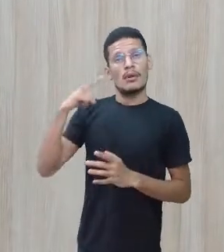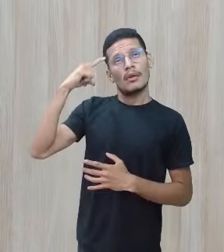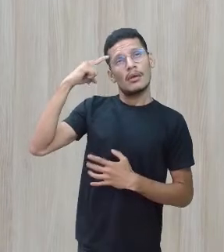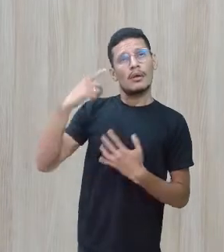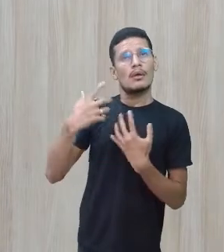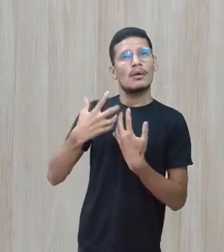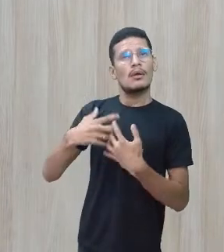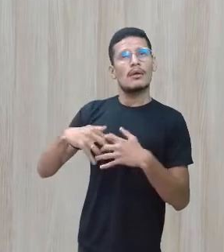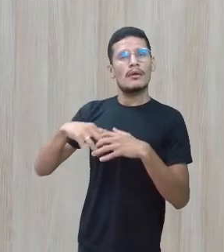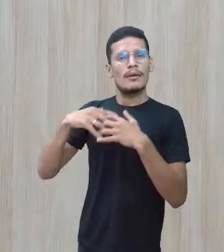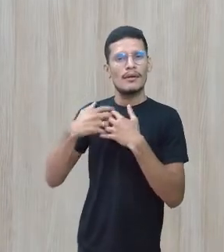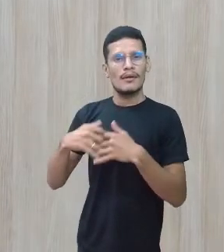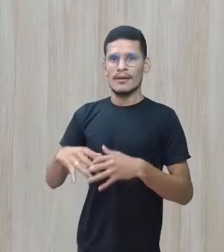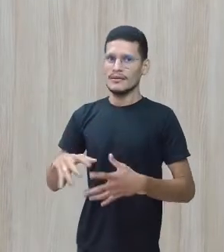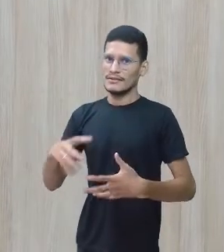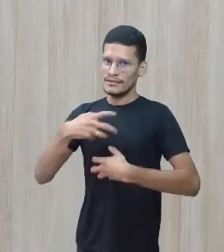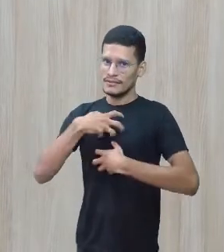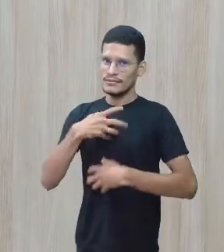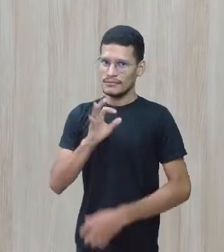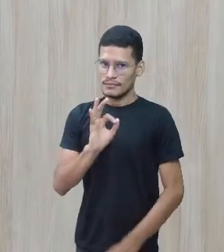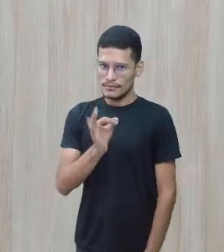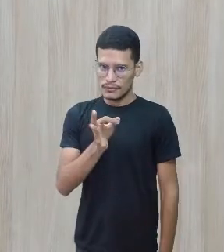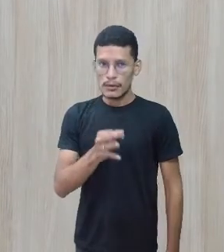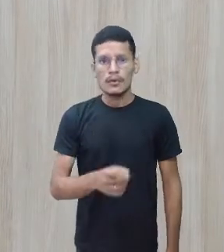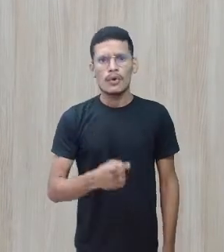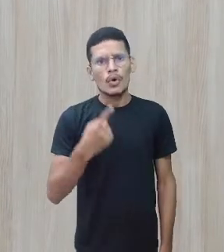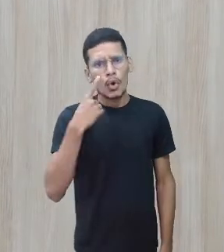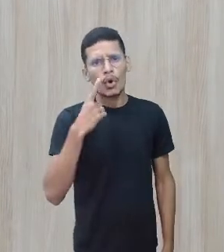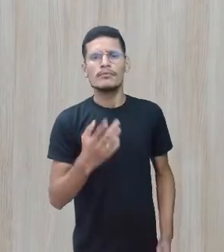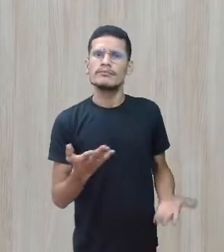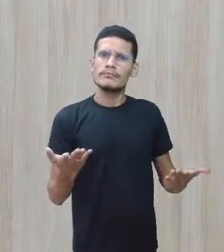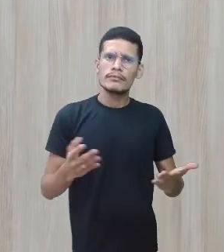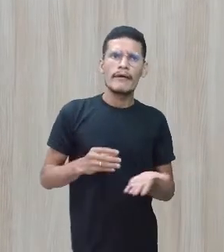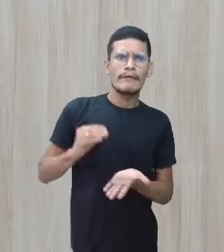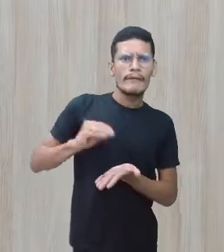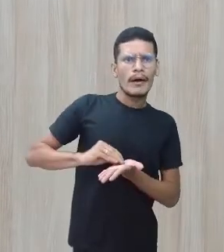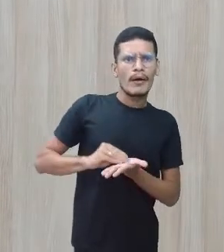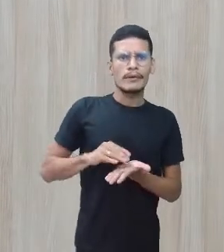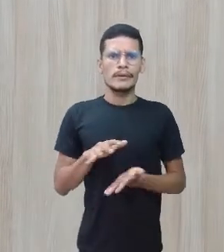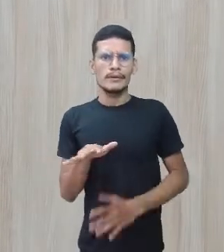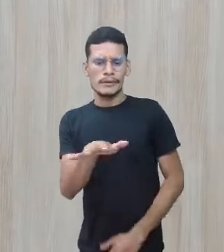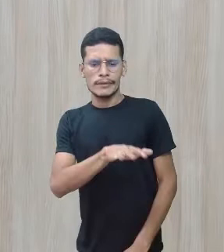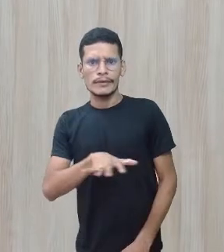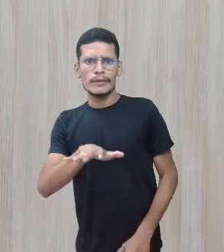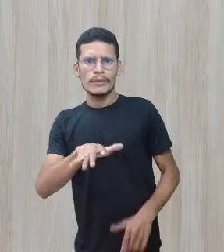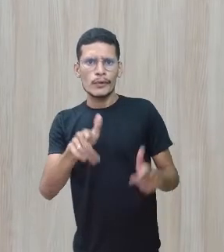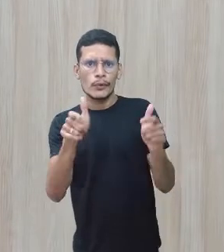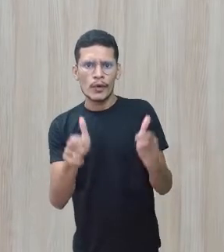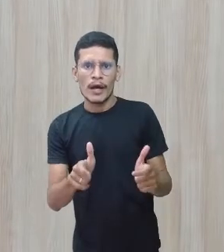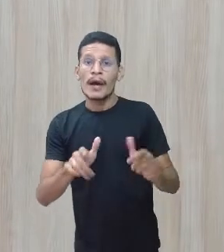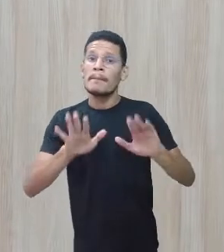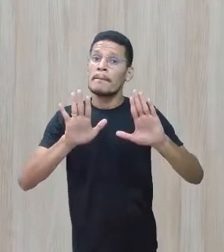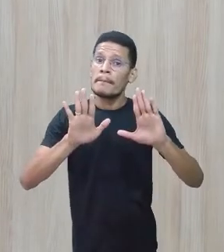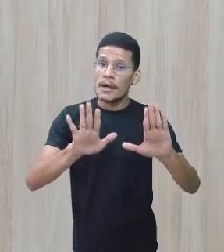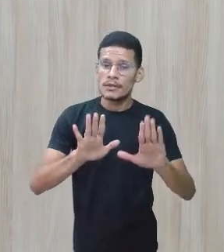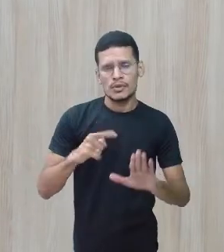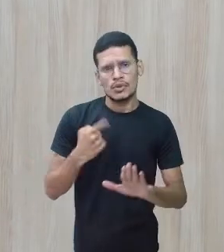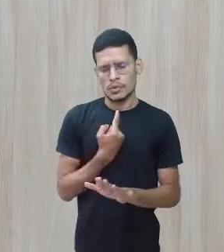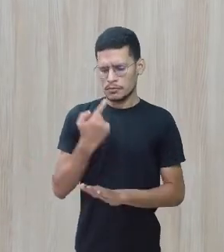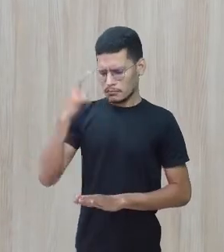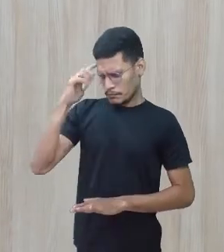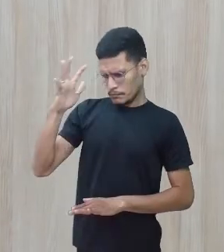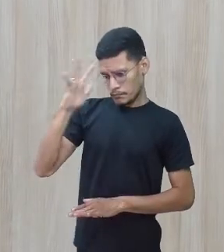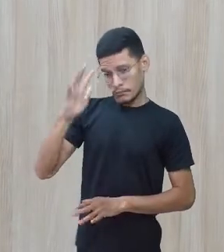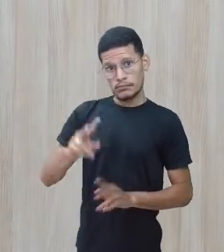pensamentos e sentimentos. Então, talvez nos falte realmente um espaço físico. E a gente pode refletir